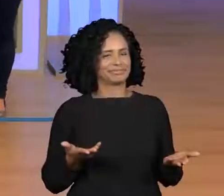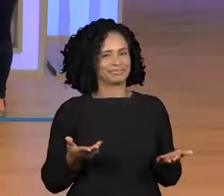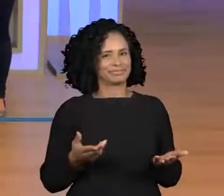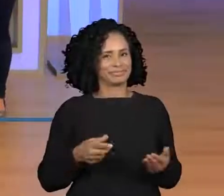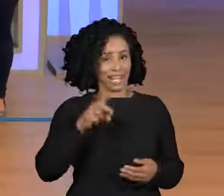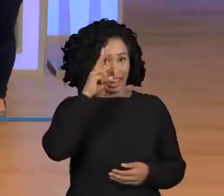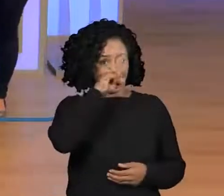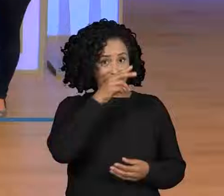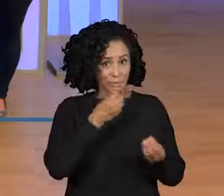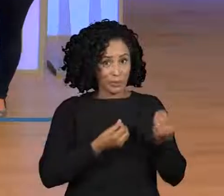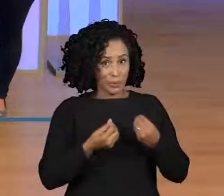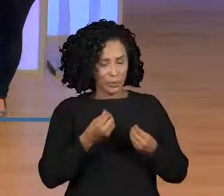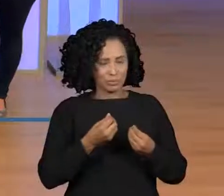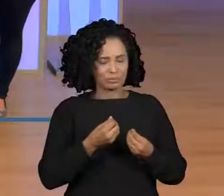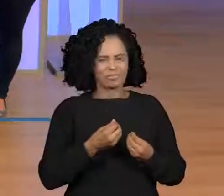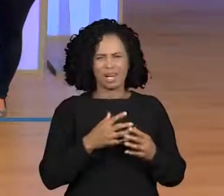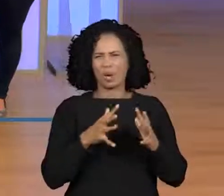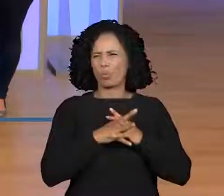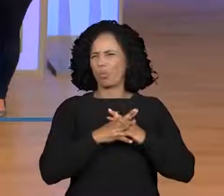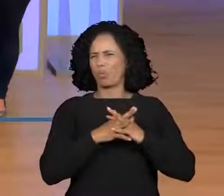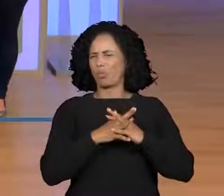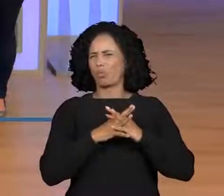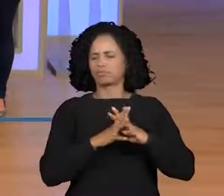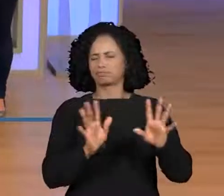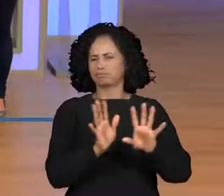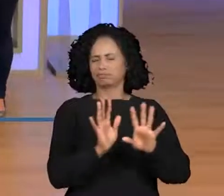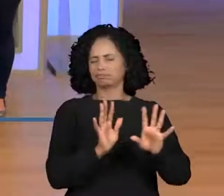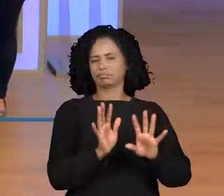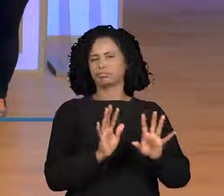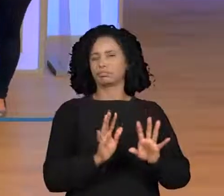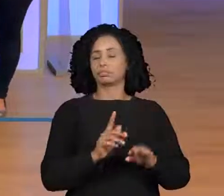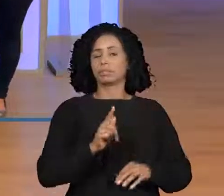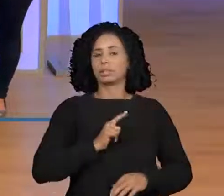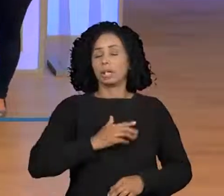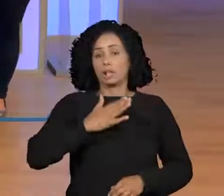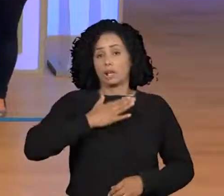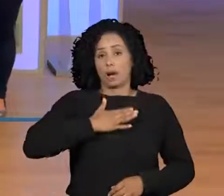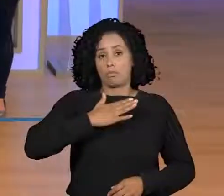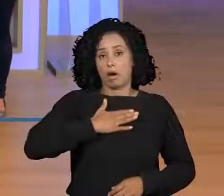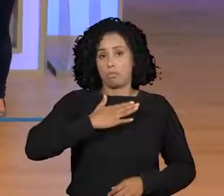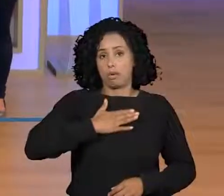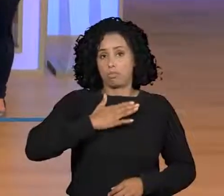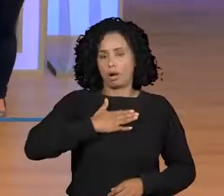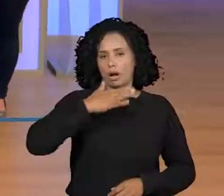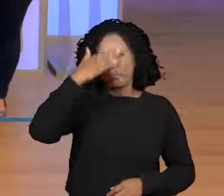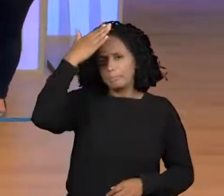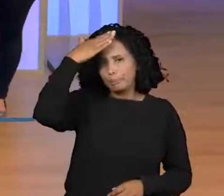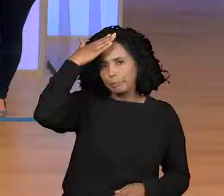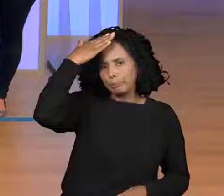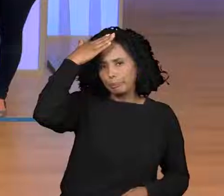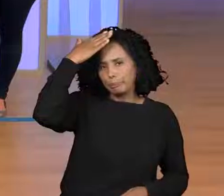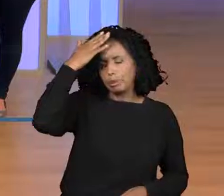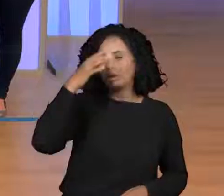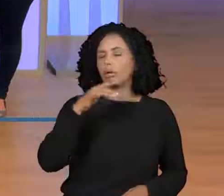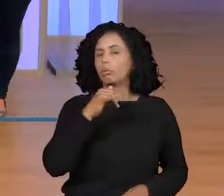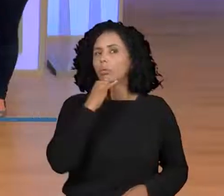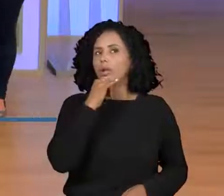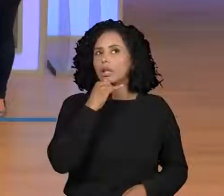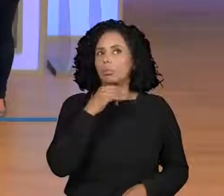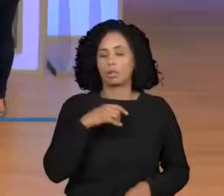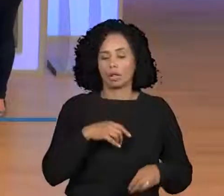lembrar da altura, para não confundir. Já que a altura trabalha grave e agudo, olha o carrilhão aqui. O carrilhão, ele tem